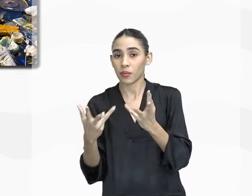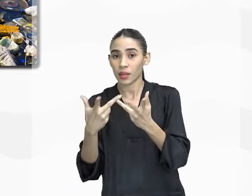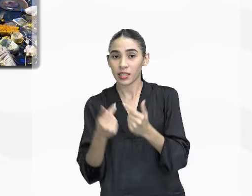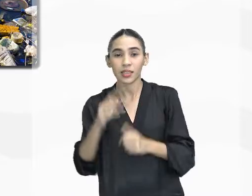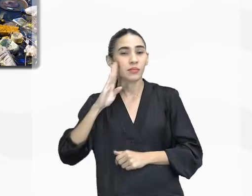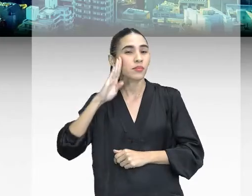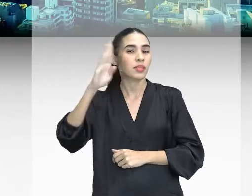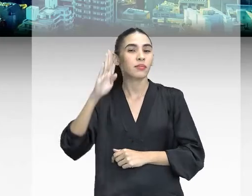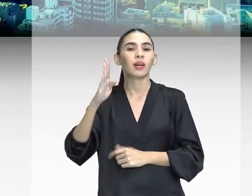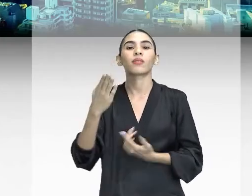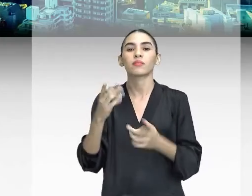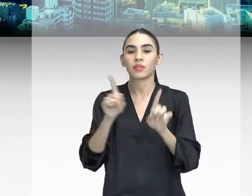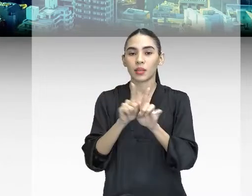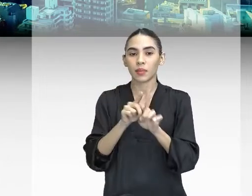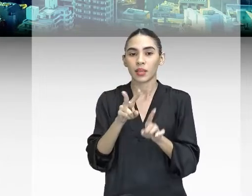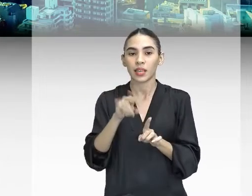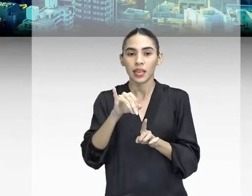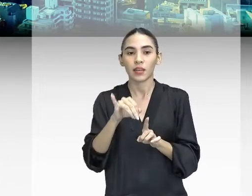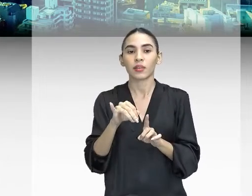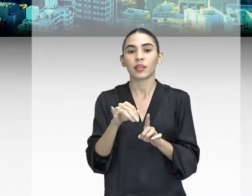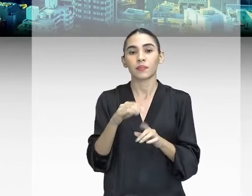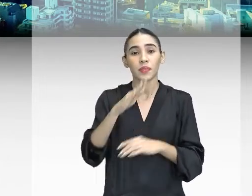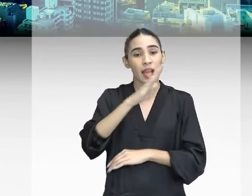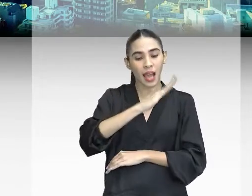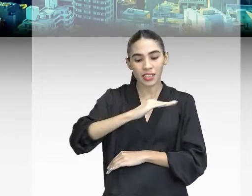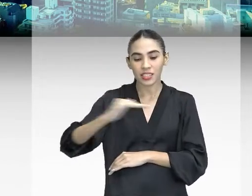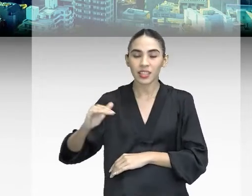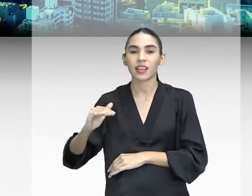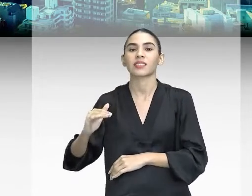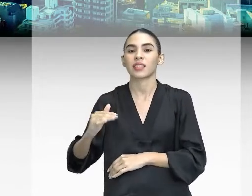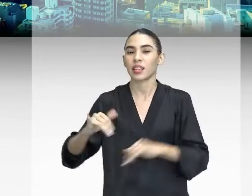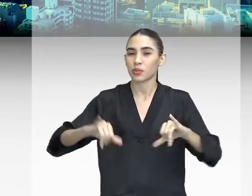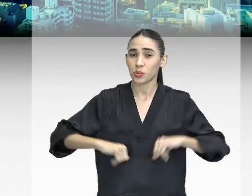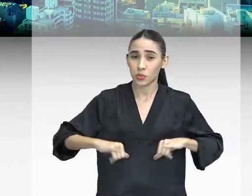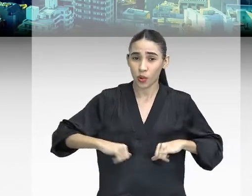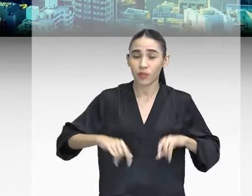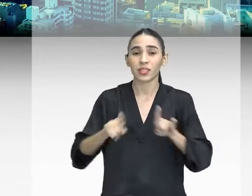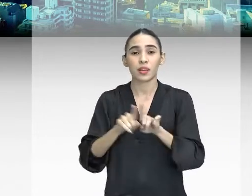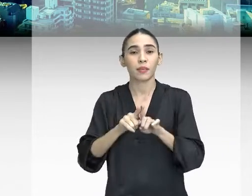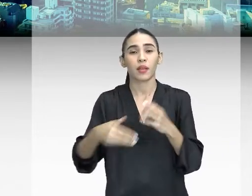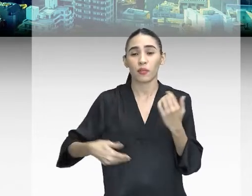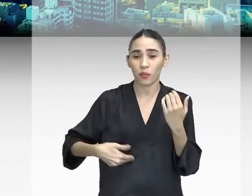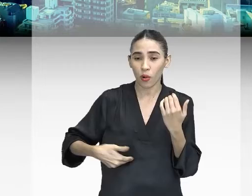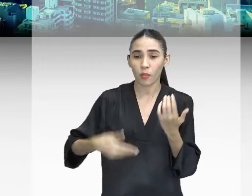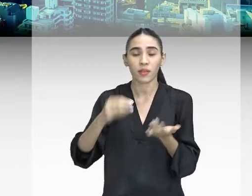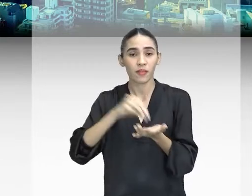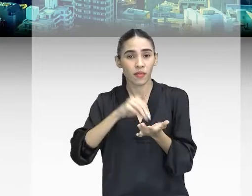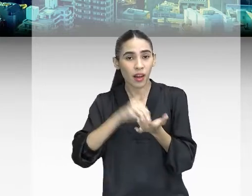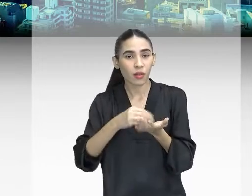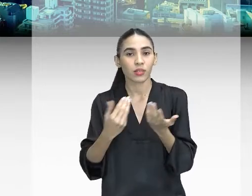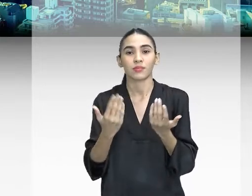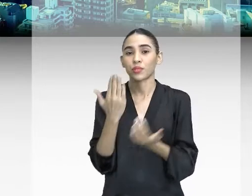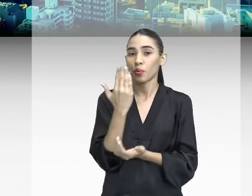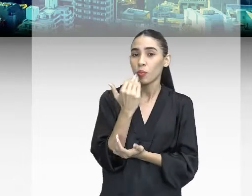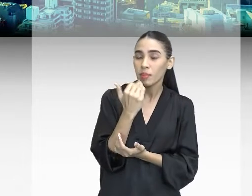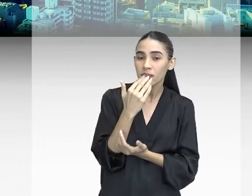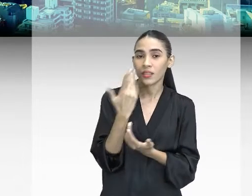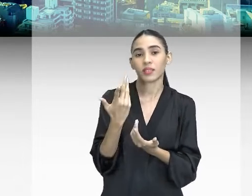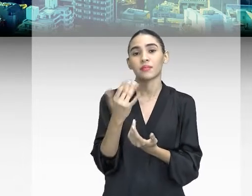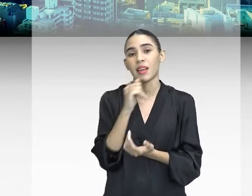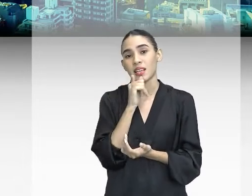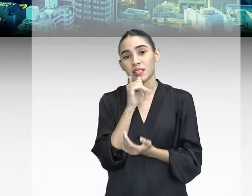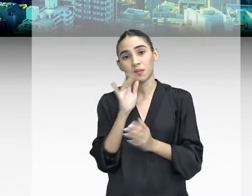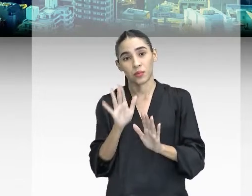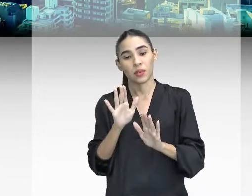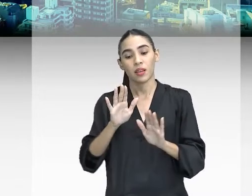os principais afetados também são as crianças, né? Que sofrem bastante nessa questão aí da fome, da escassez de alimentos, por